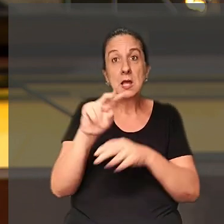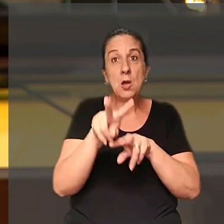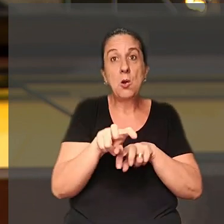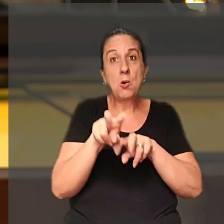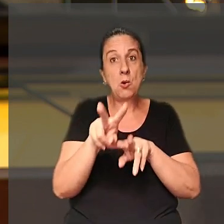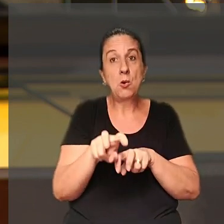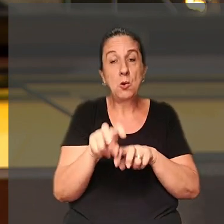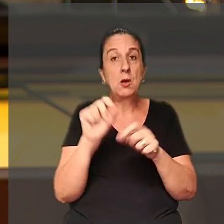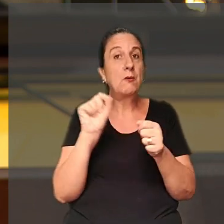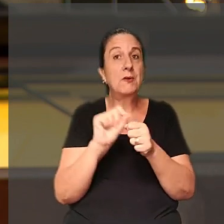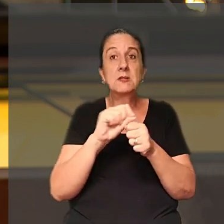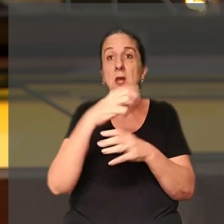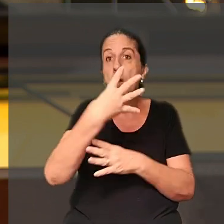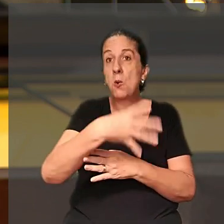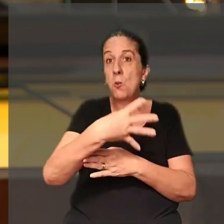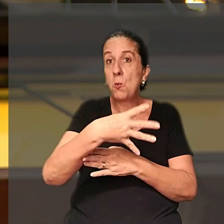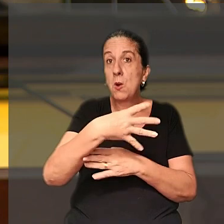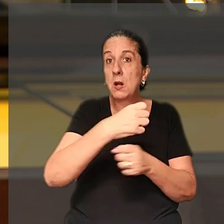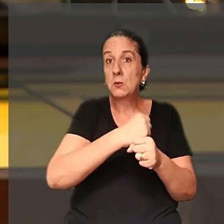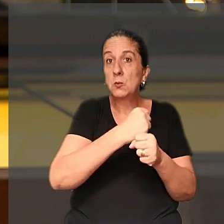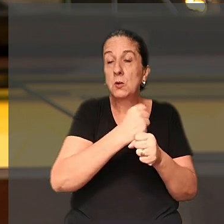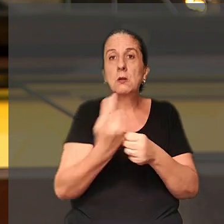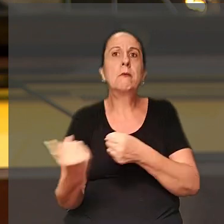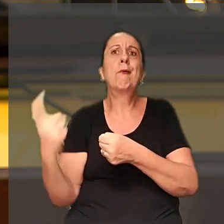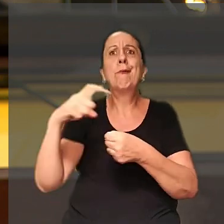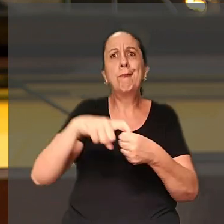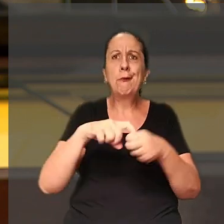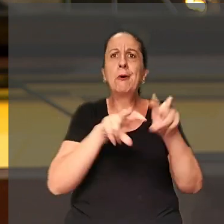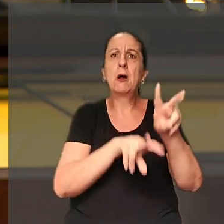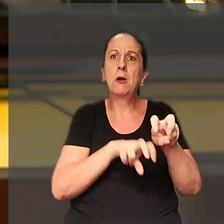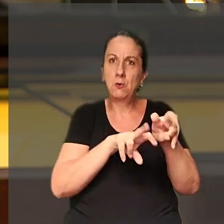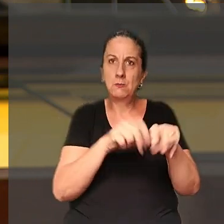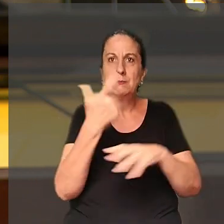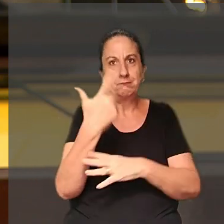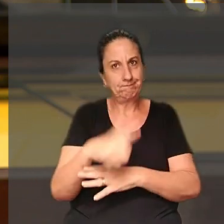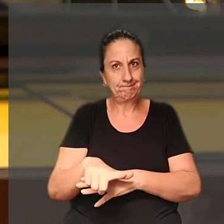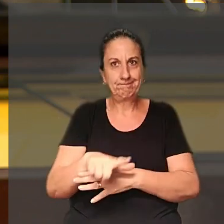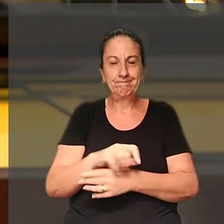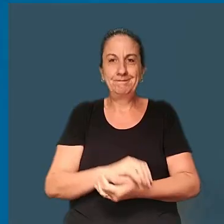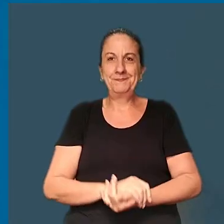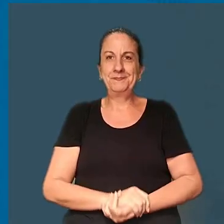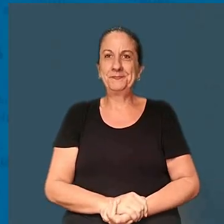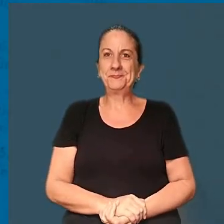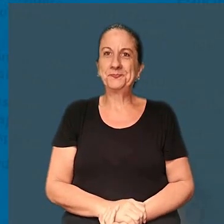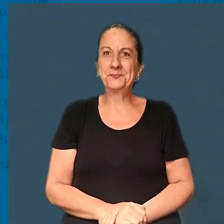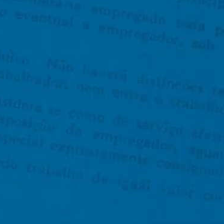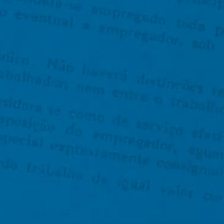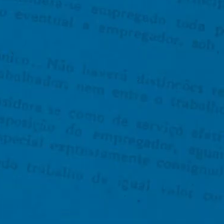sair da roça e fazer o 4º ano primário e voltar para a roça.